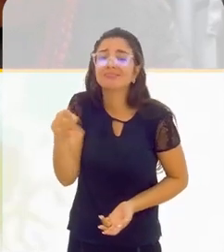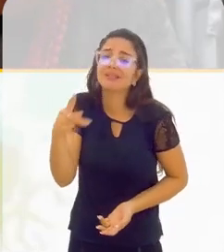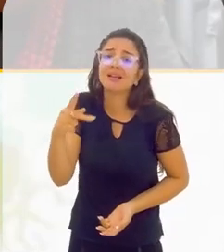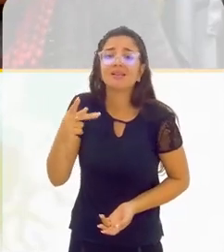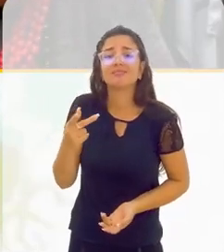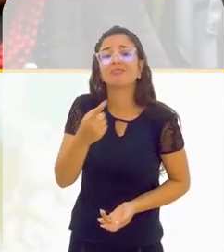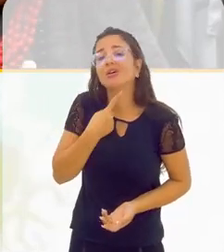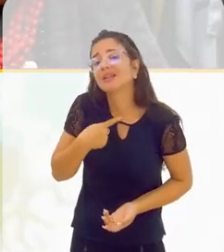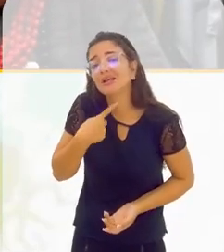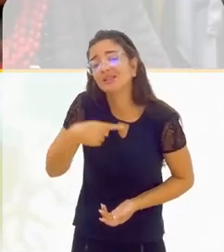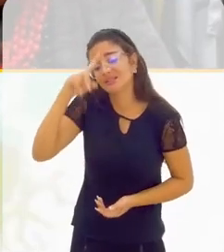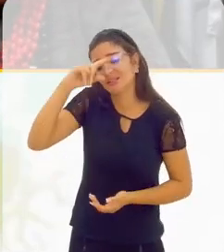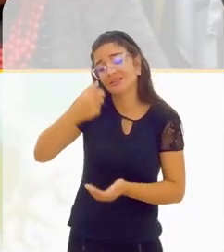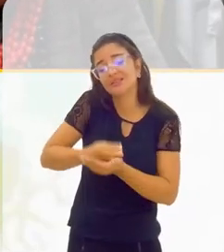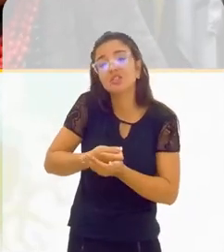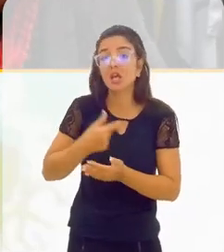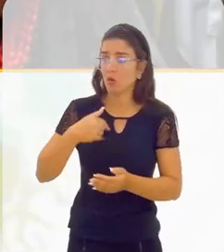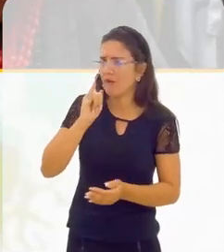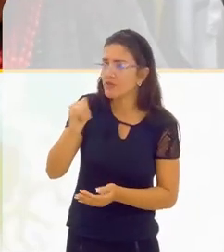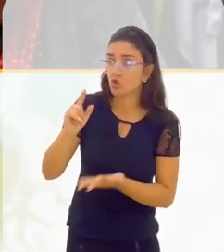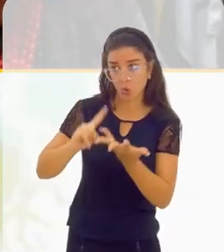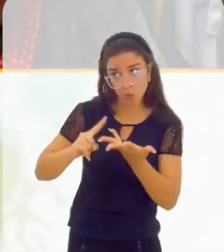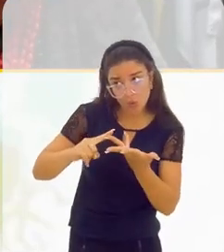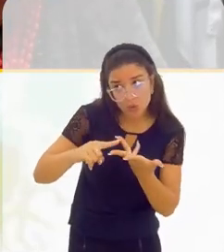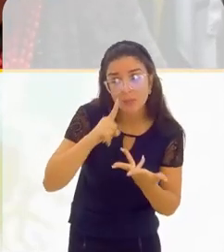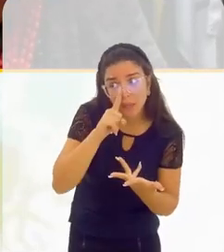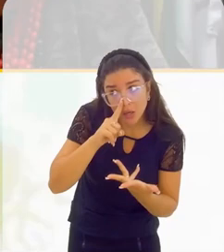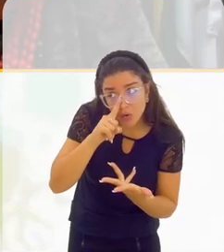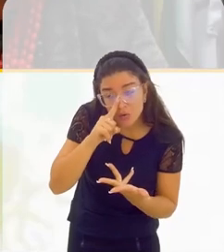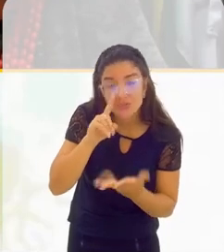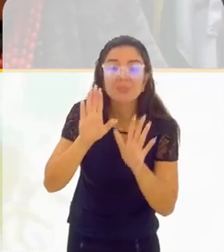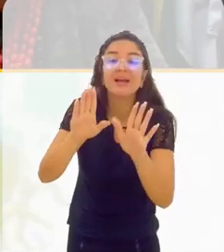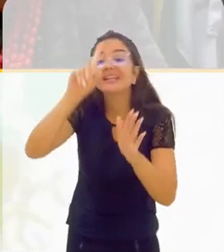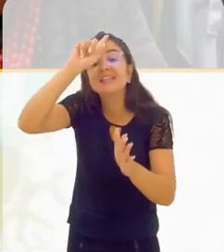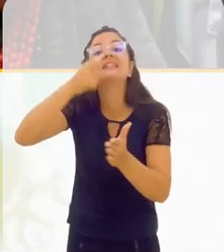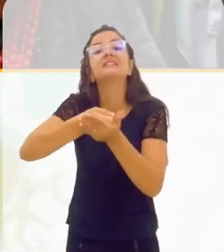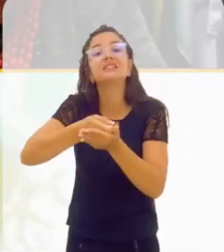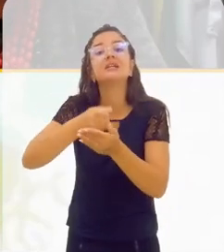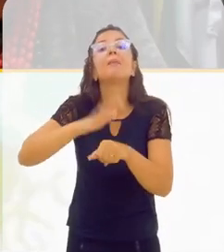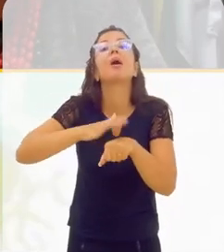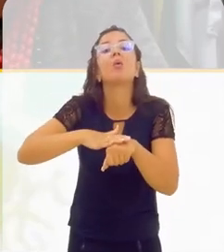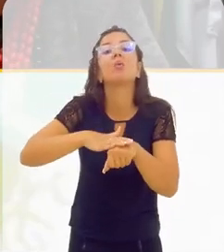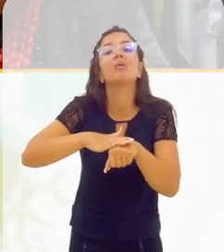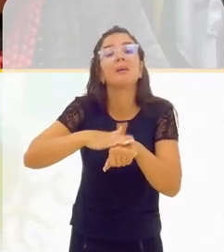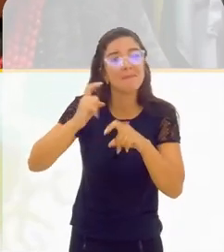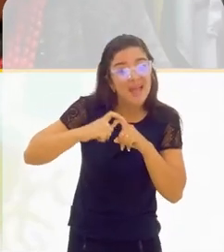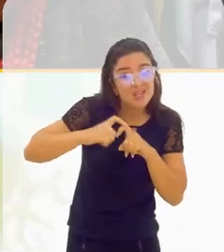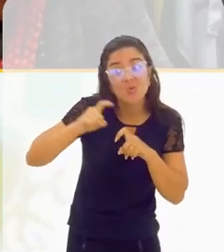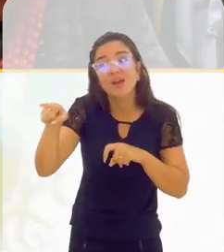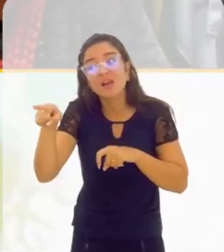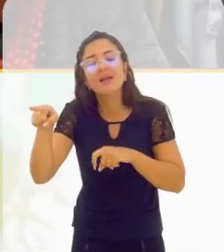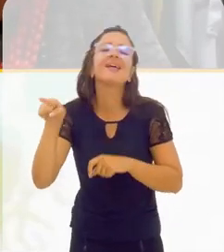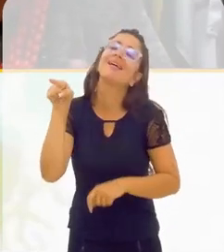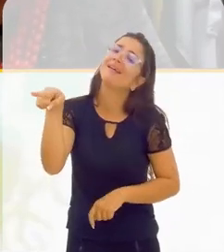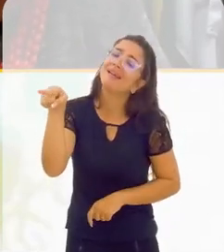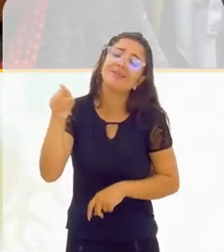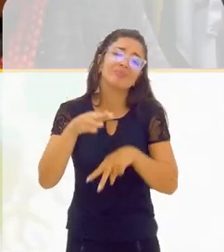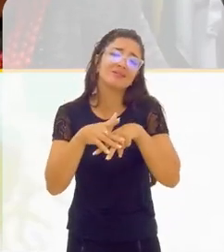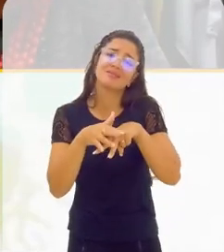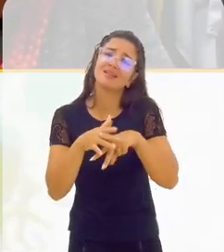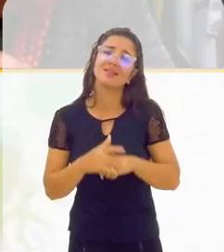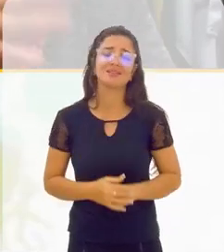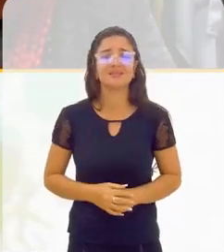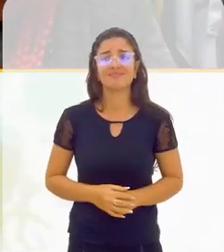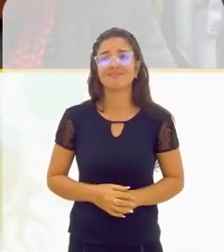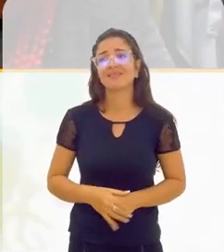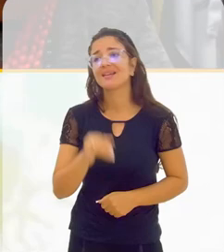todos os riscos que tem mas a decisão é dele não posso por um paciente na mesa e ele acordar nas